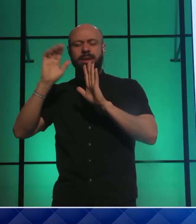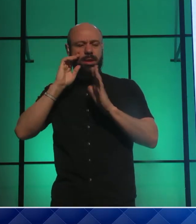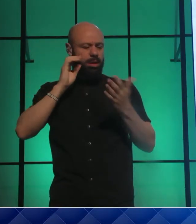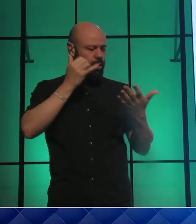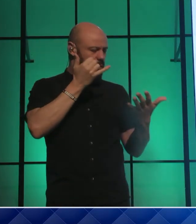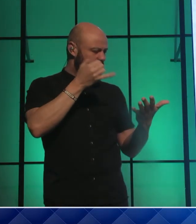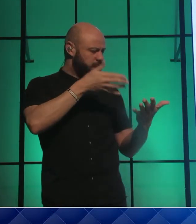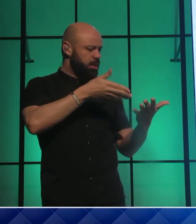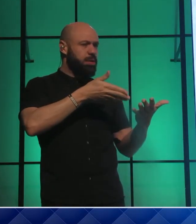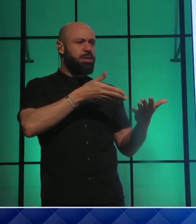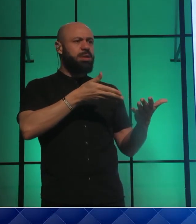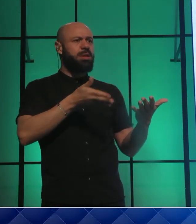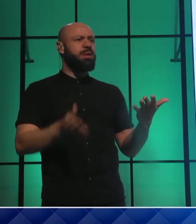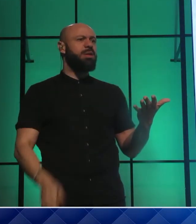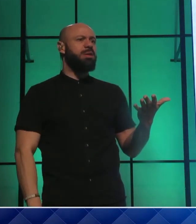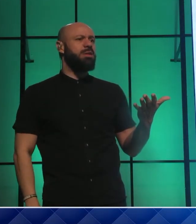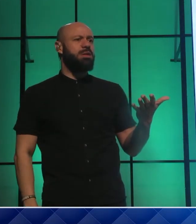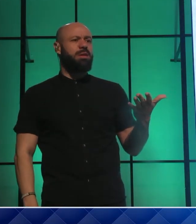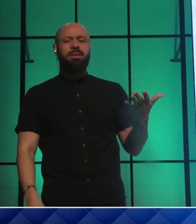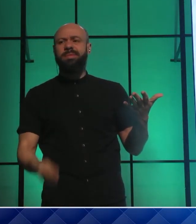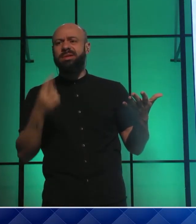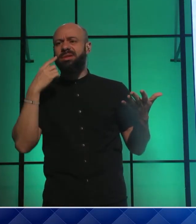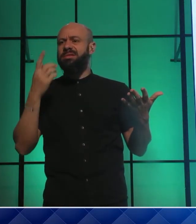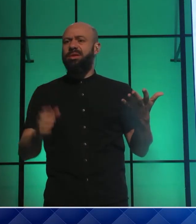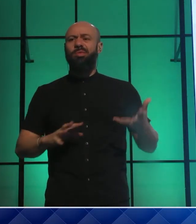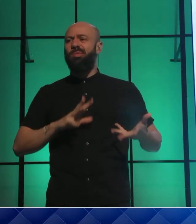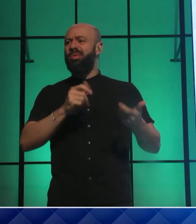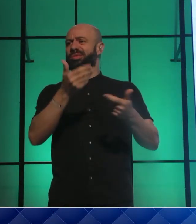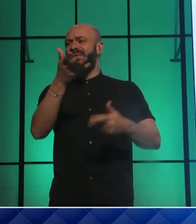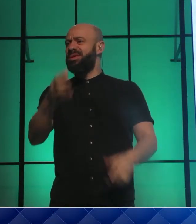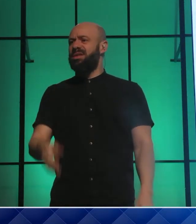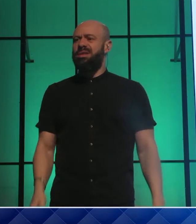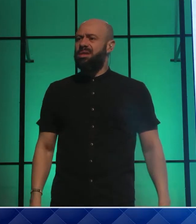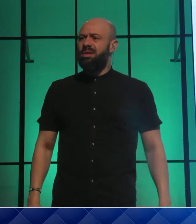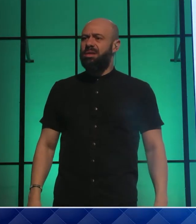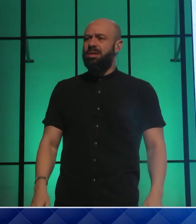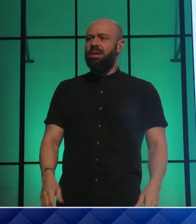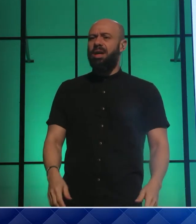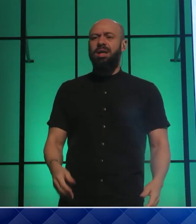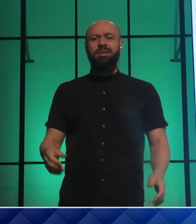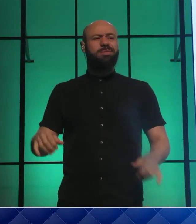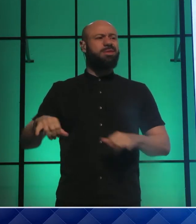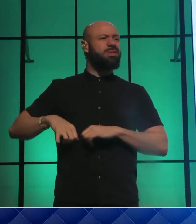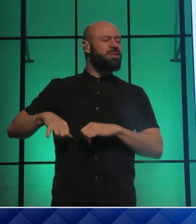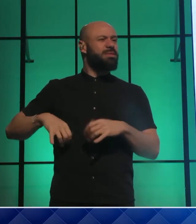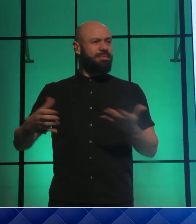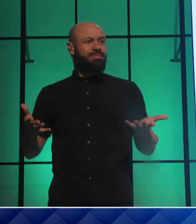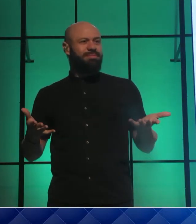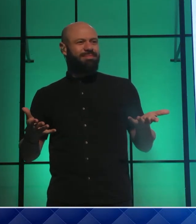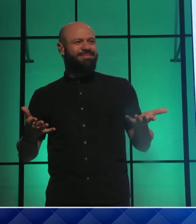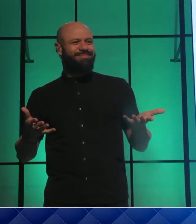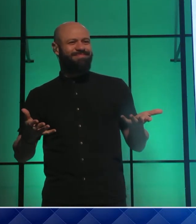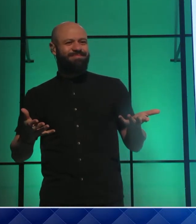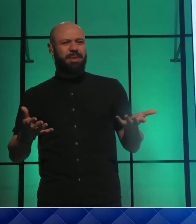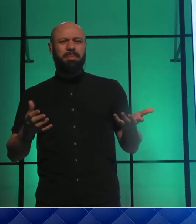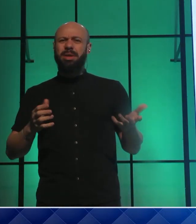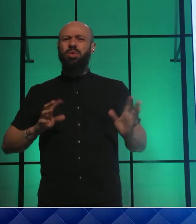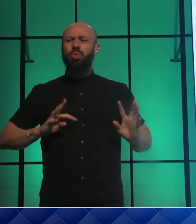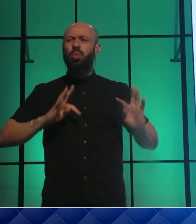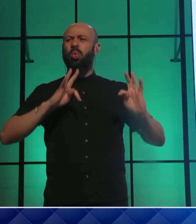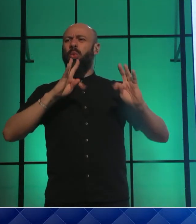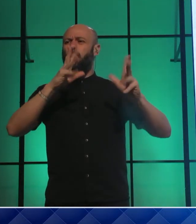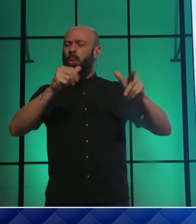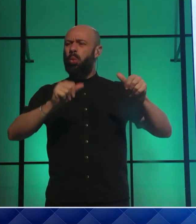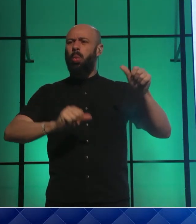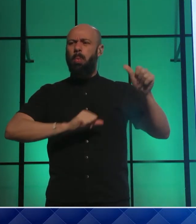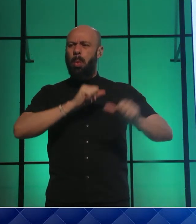percebe o mundo em que estamos vivendo, como as coisas estão mudando,